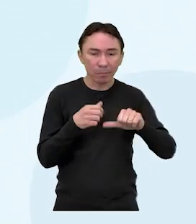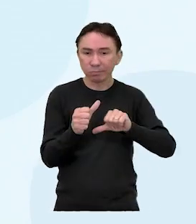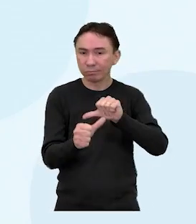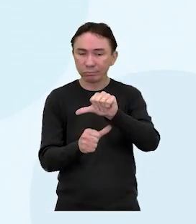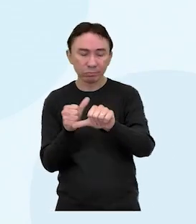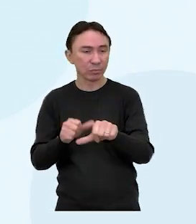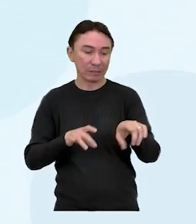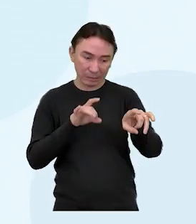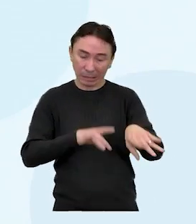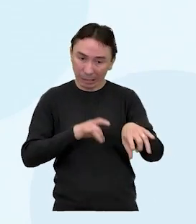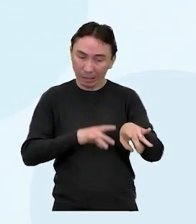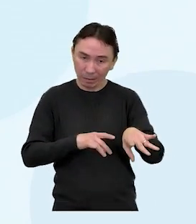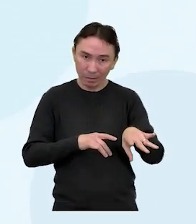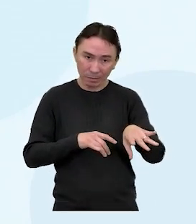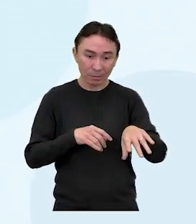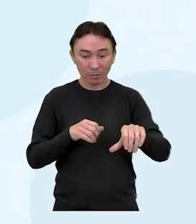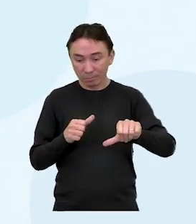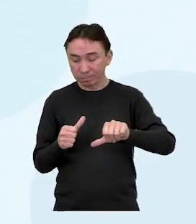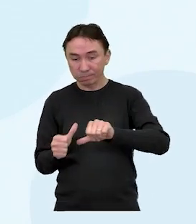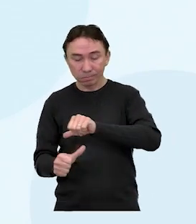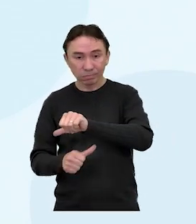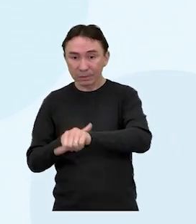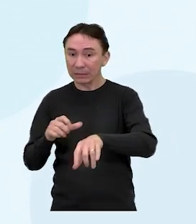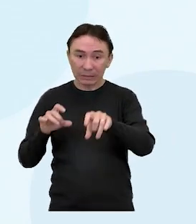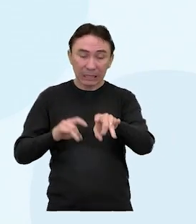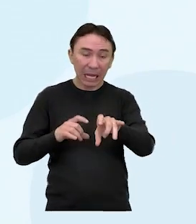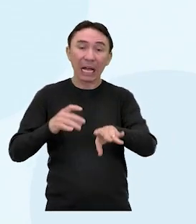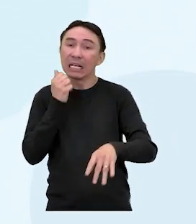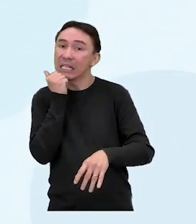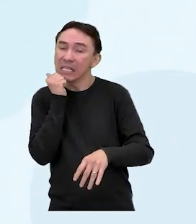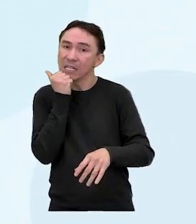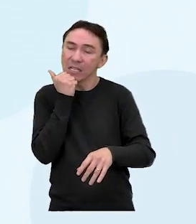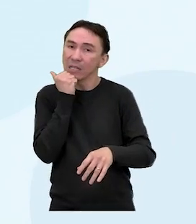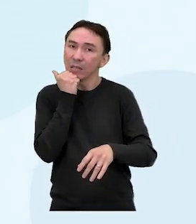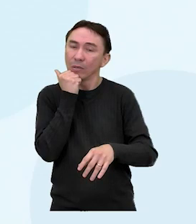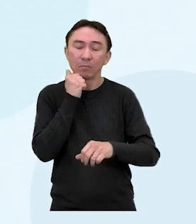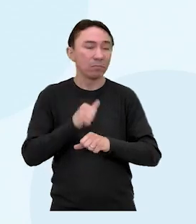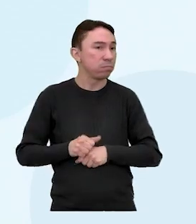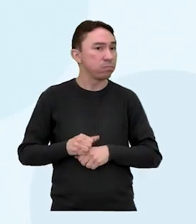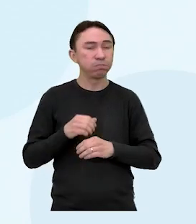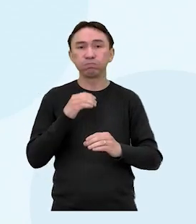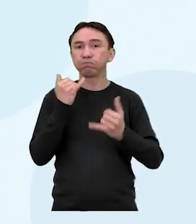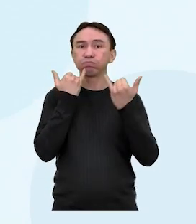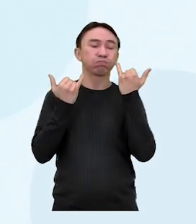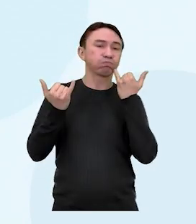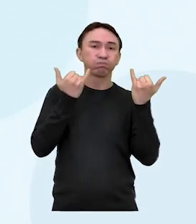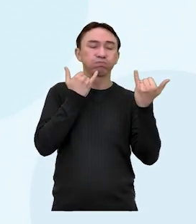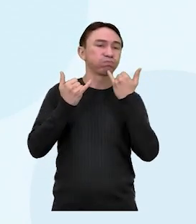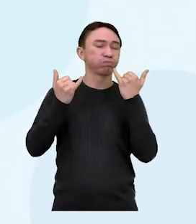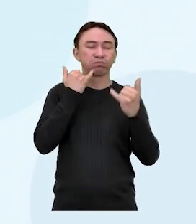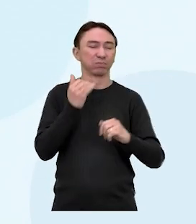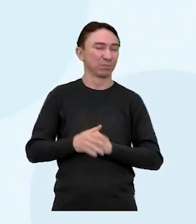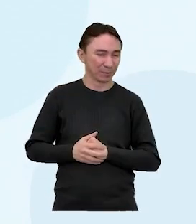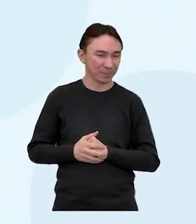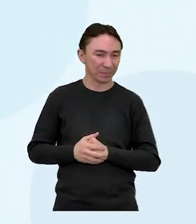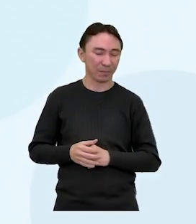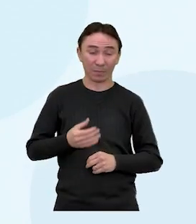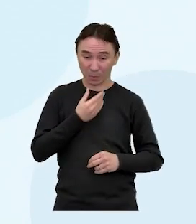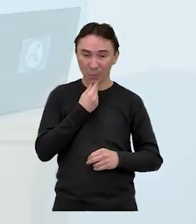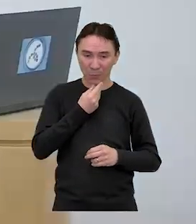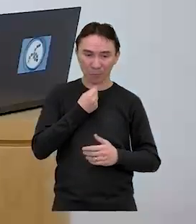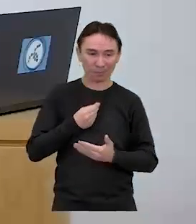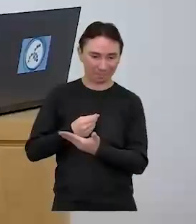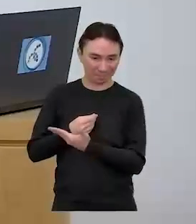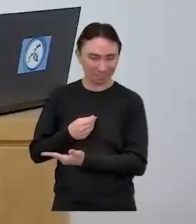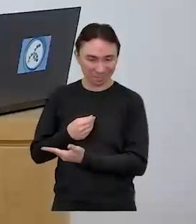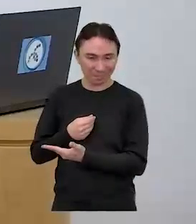chegar ao meio técnico, científico e informacional. Então, essa relação que o Milton Santos